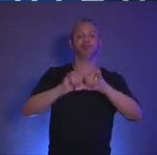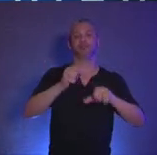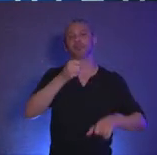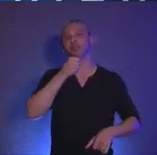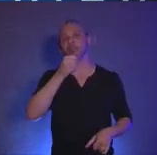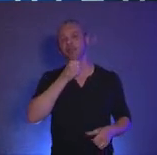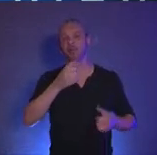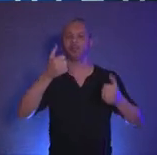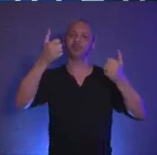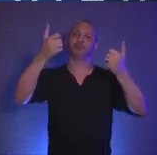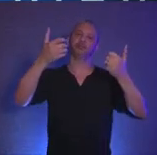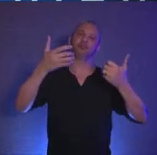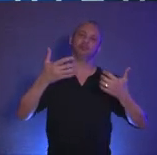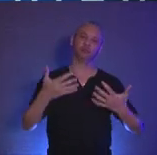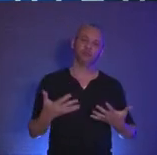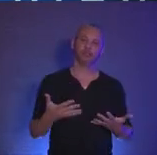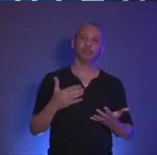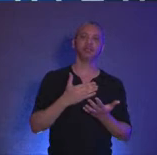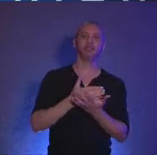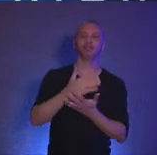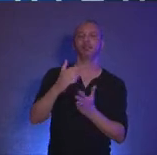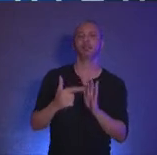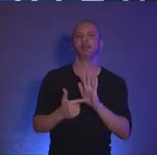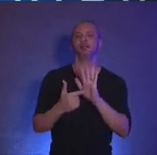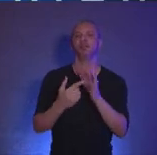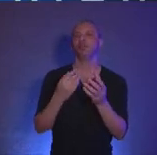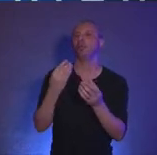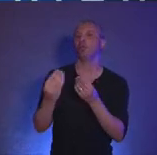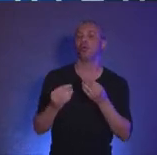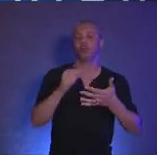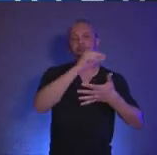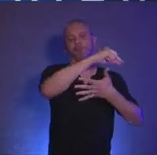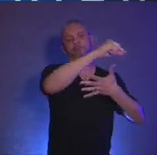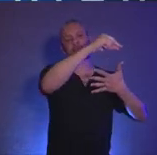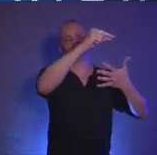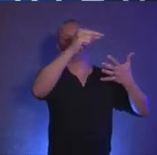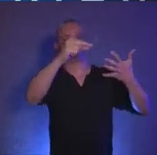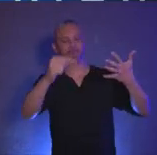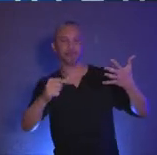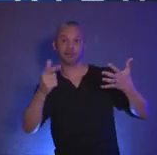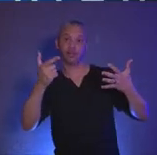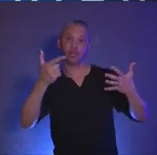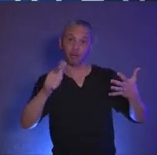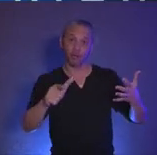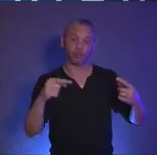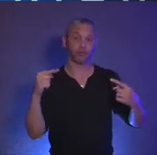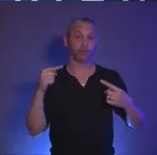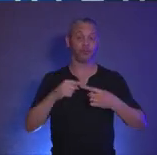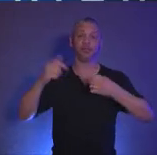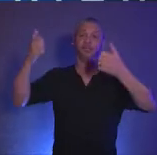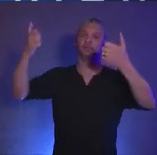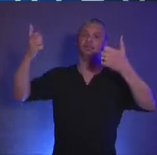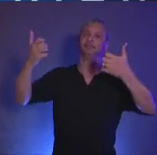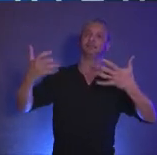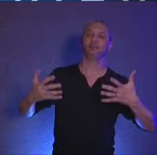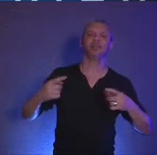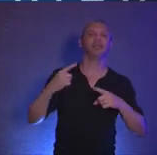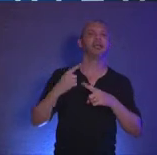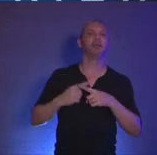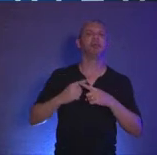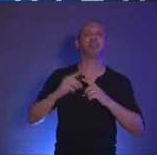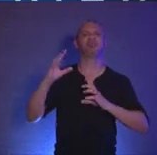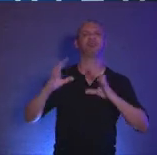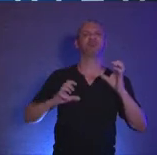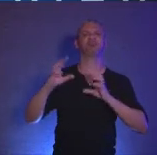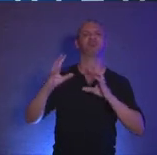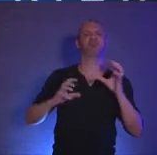série de reportagens que a gente espera fazer, mostrando como que alguns pontos, esses outros índices que a gente mostra, eles explicam por que está tendo mais conflito